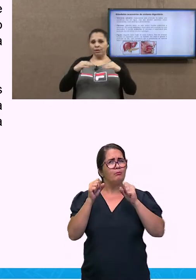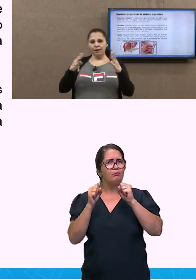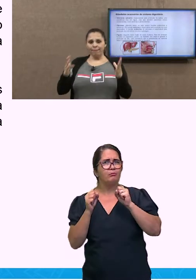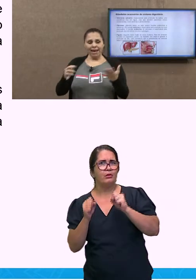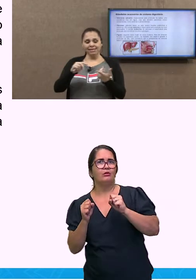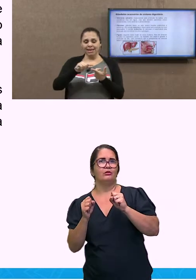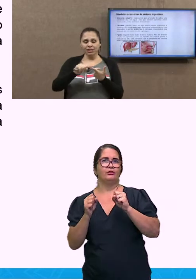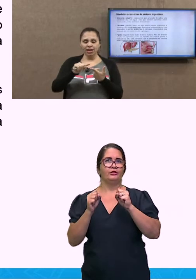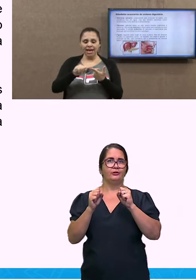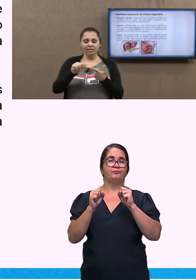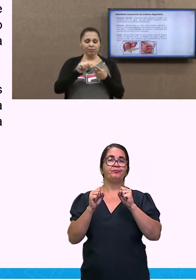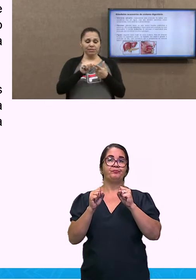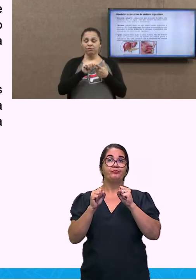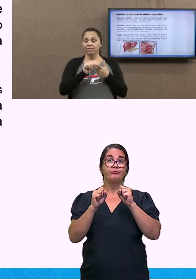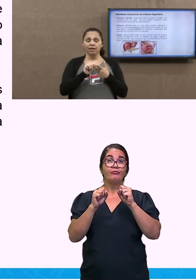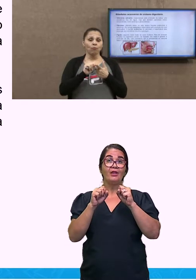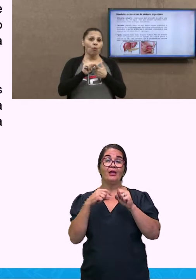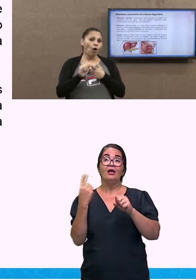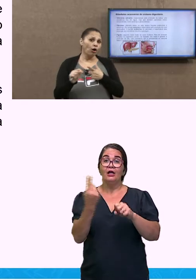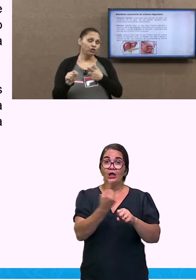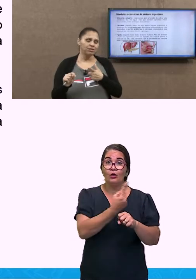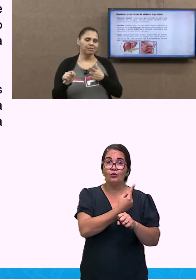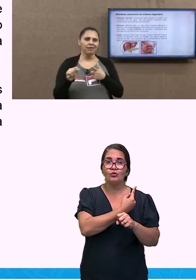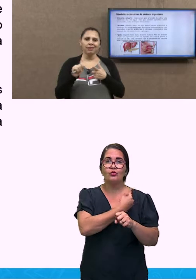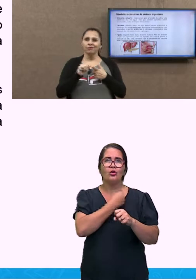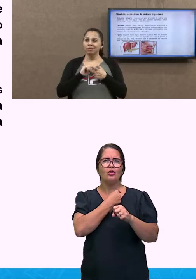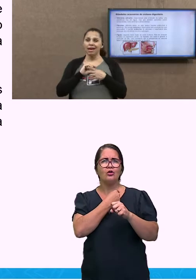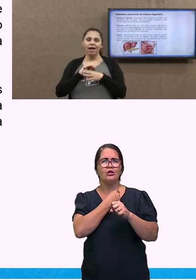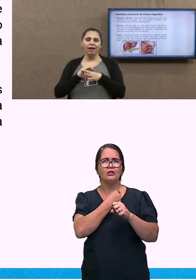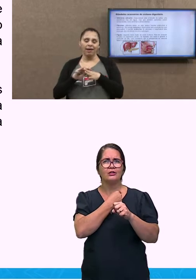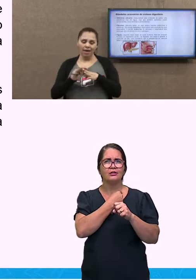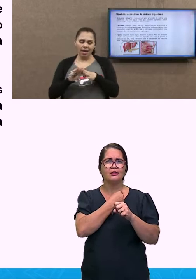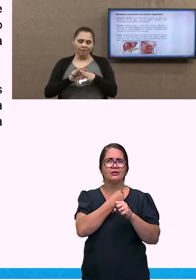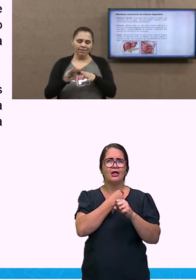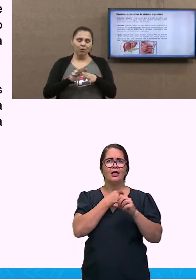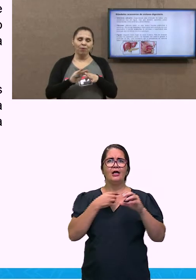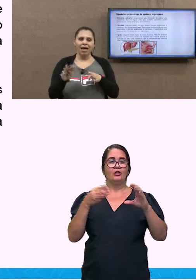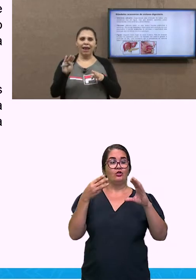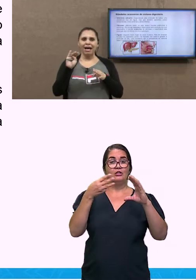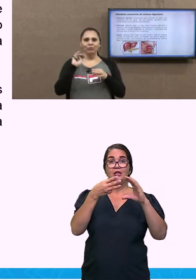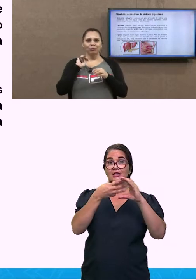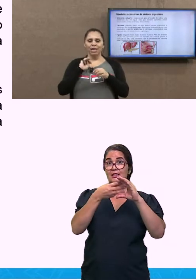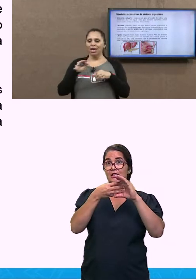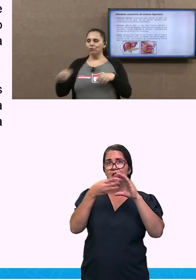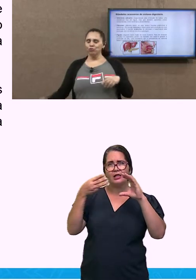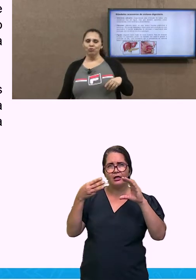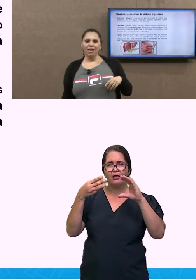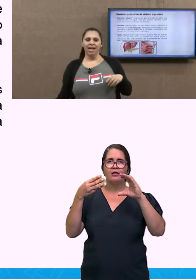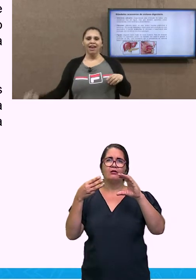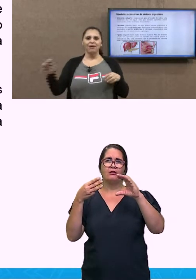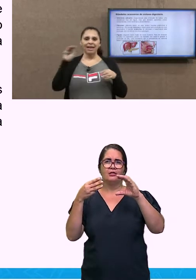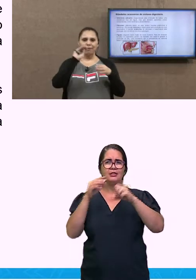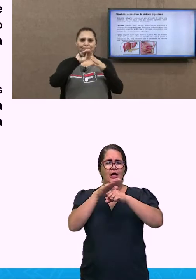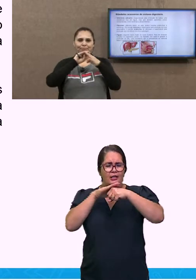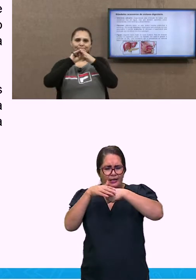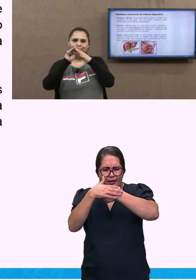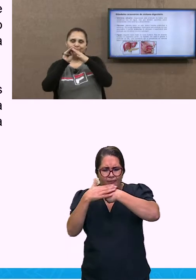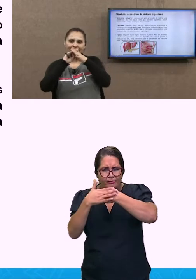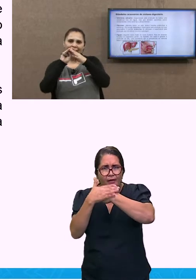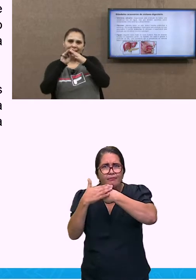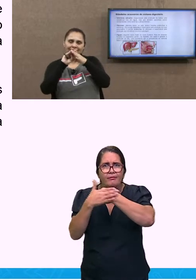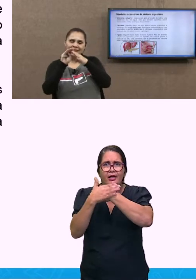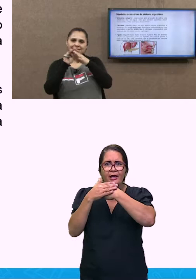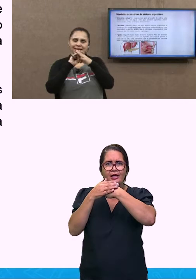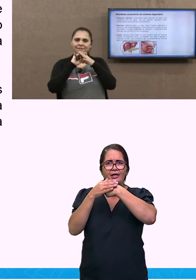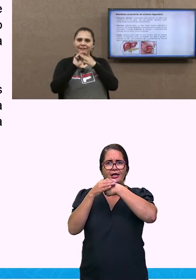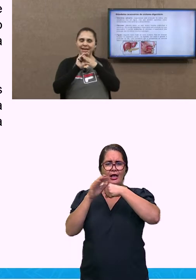A nossa pele se regenera, porque se você tem um cortezinho, você deu um ralado no dedo, no joelho, aquela